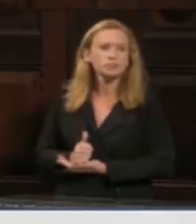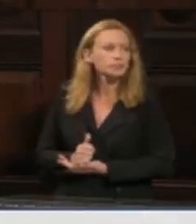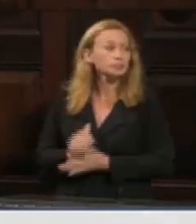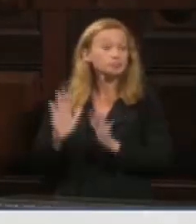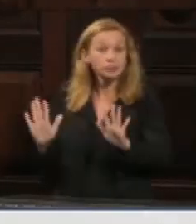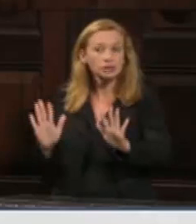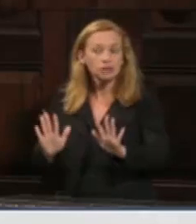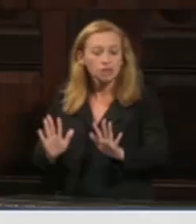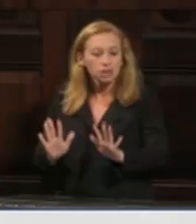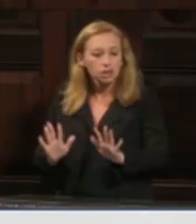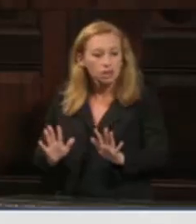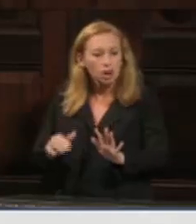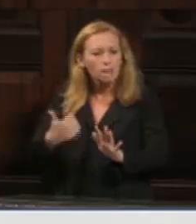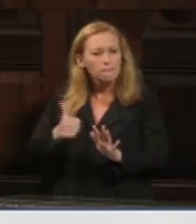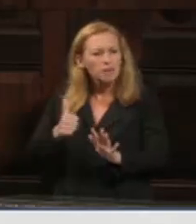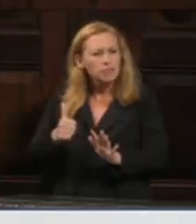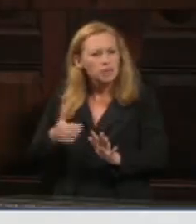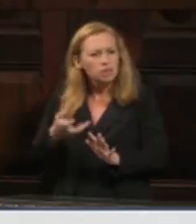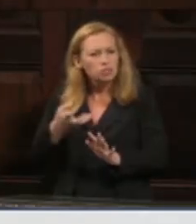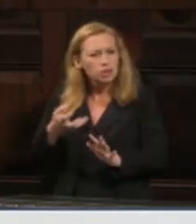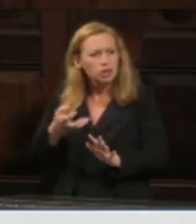Aliás, primeiro eu vou